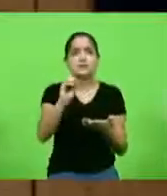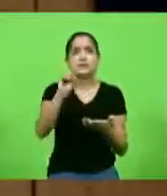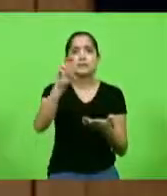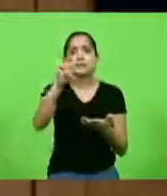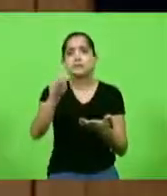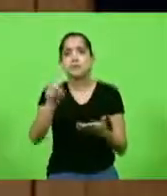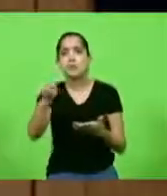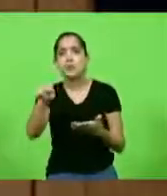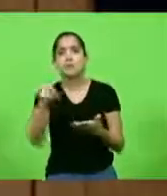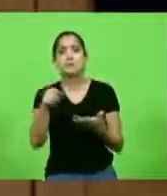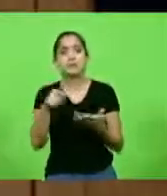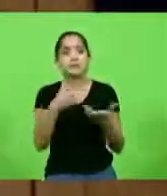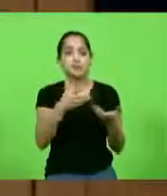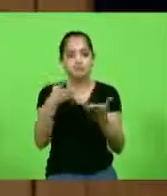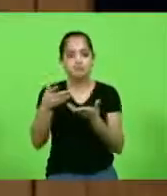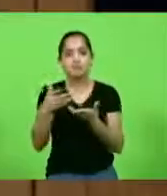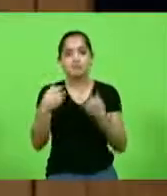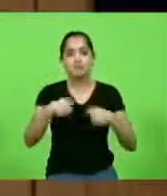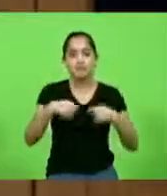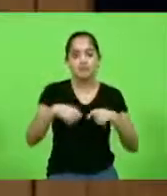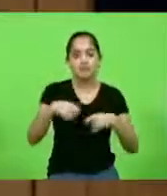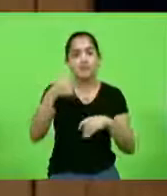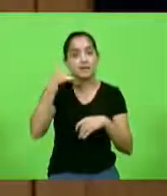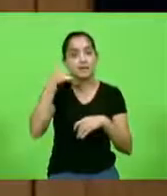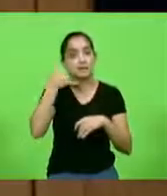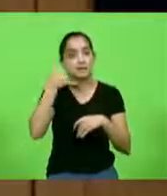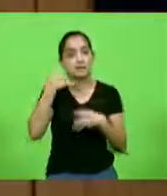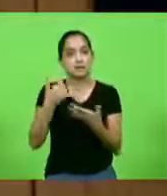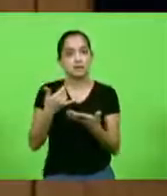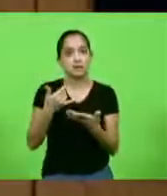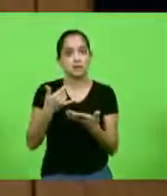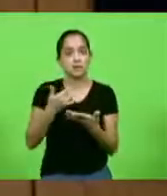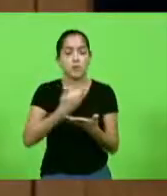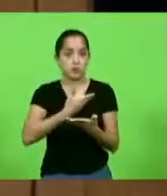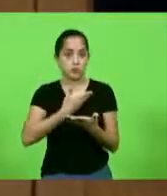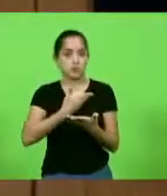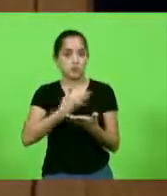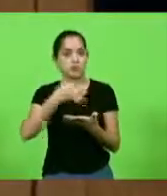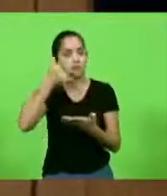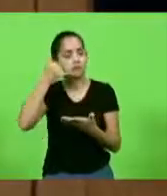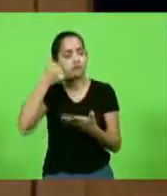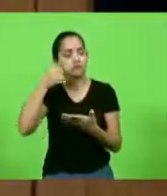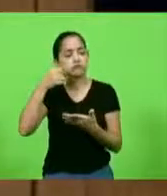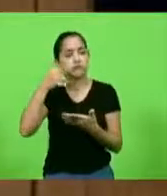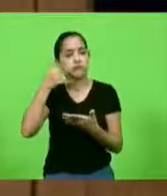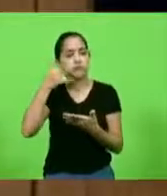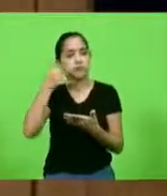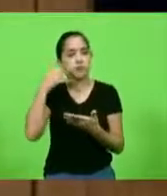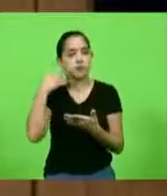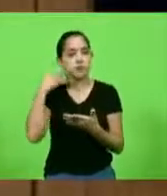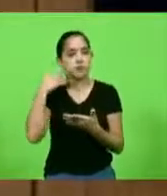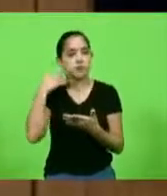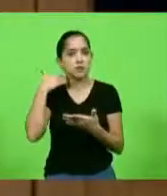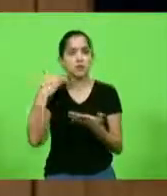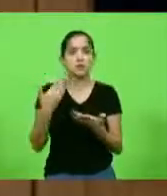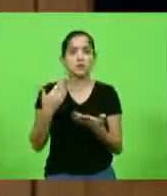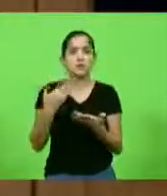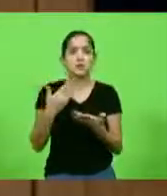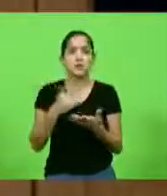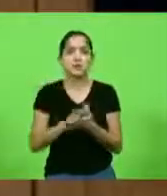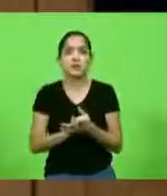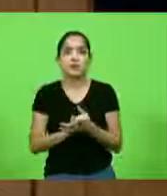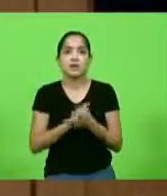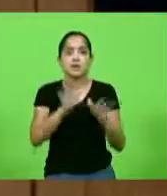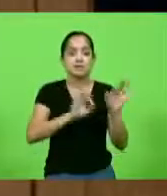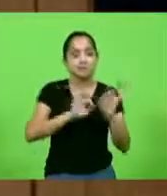louco para pegar isso. Aí ele liga lá. Ontem um amigo meu ligou. Olha, temos que esperar. Não está